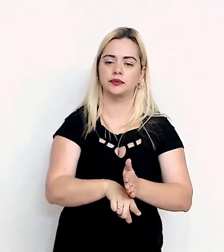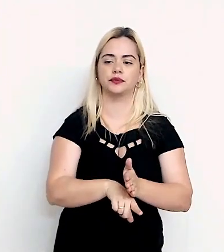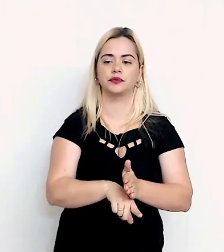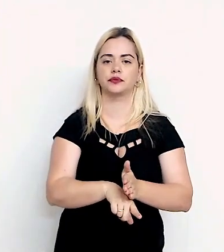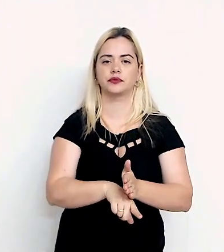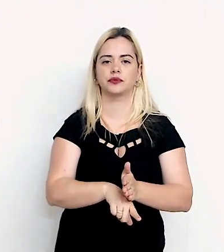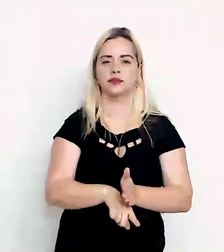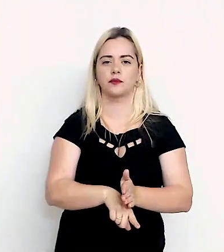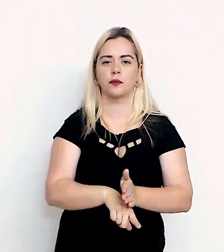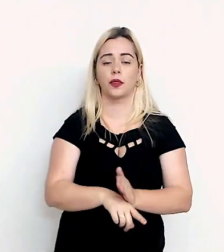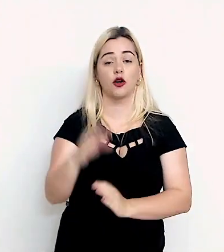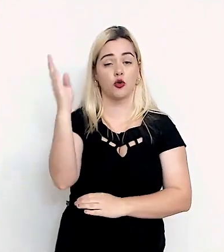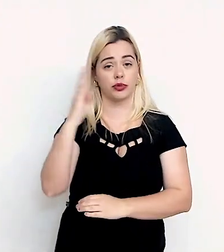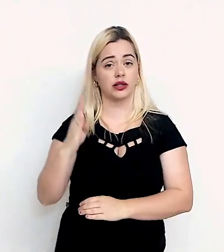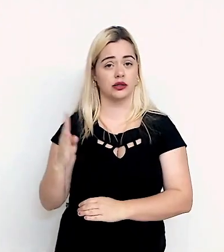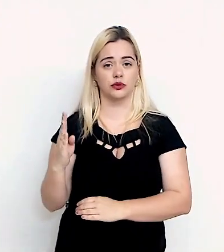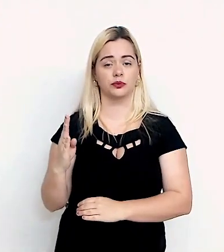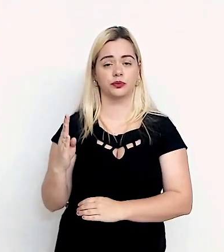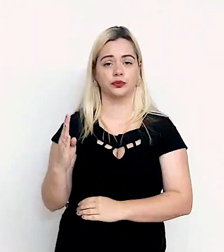o Brasil